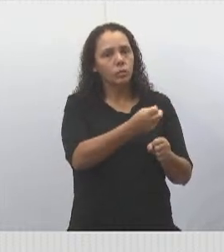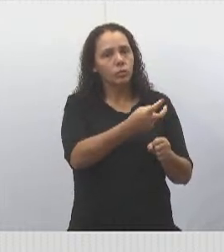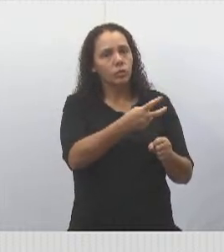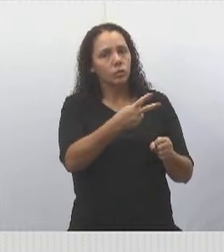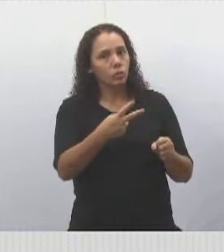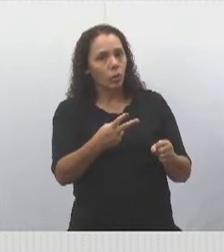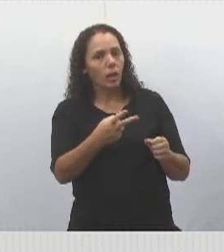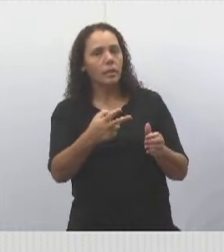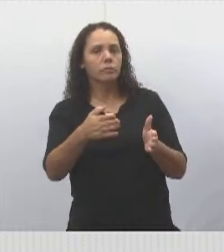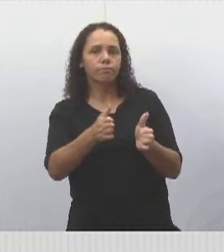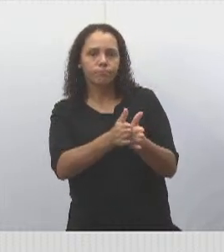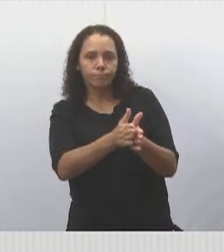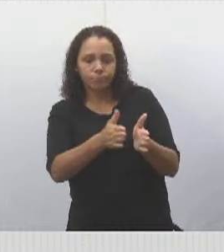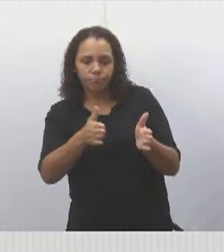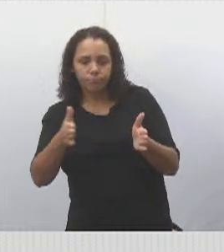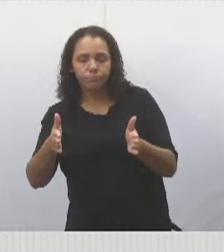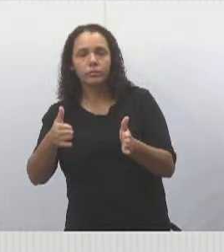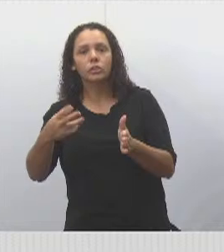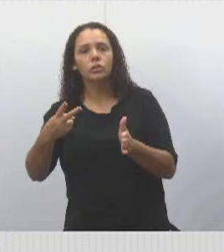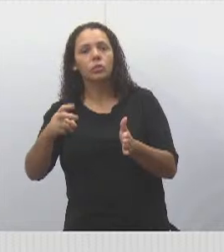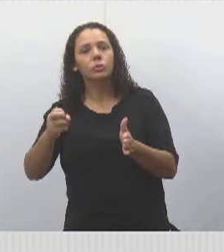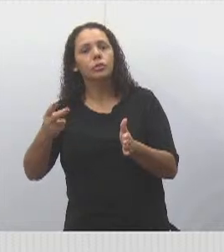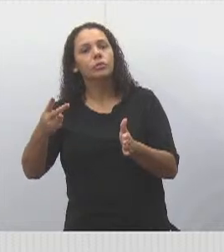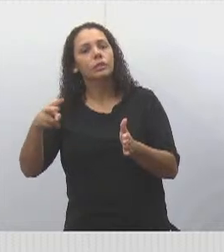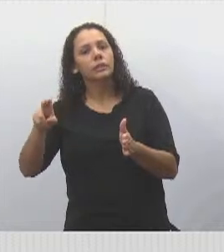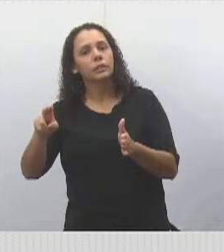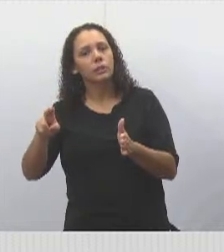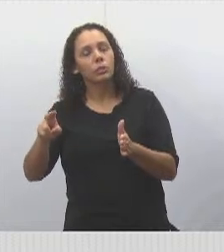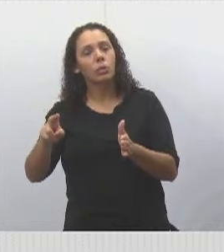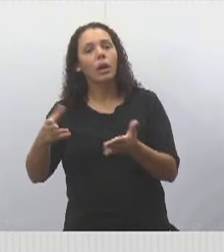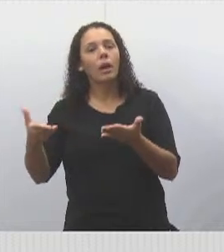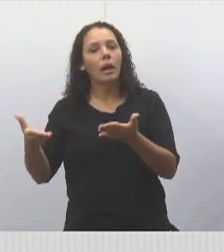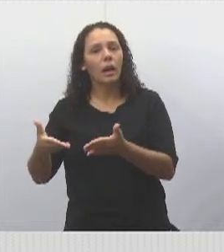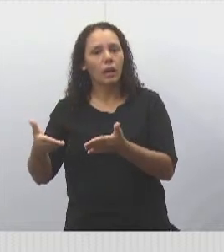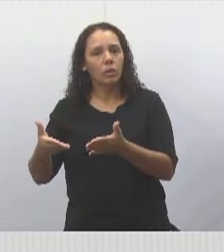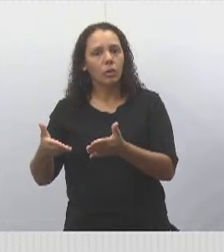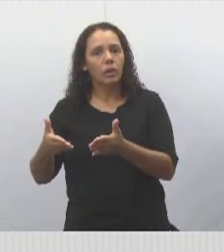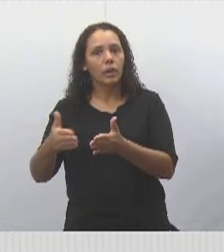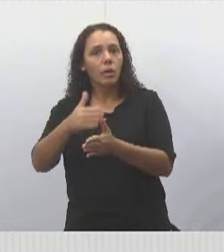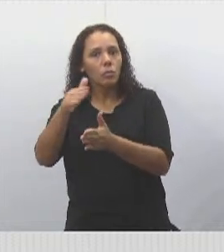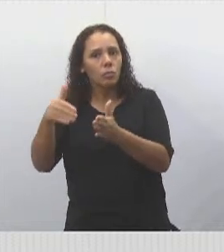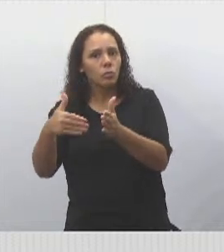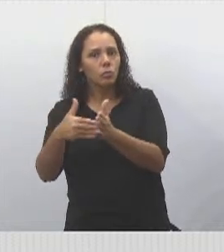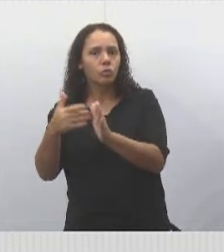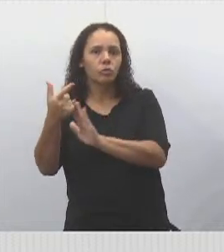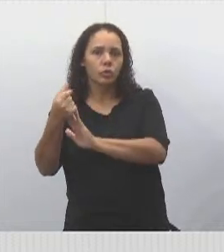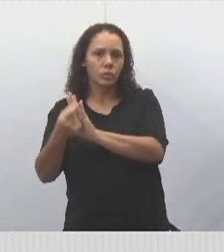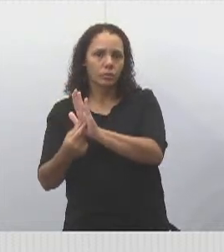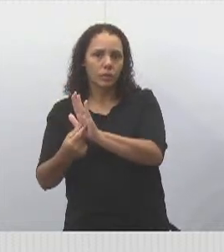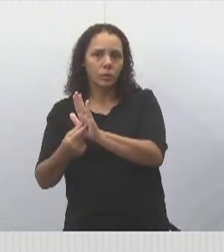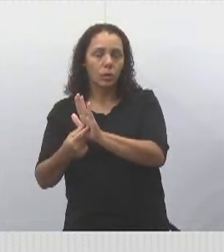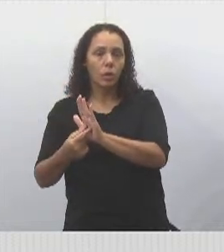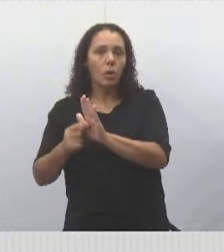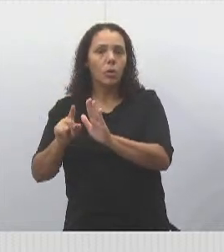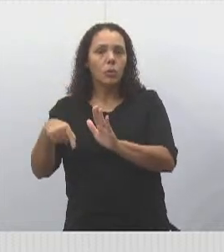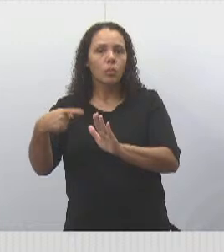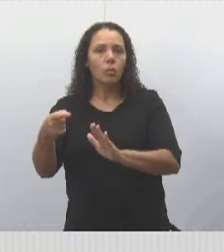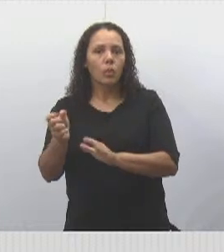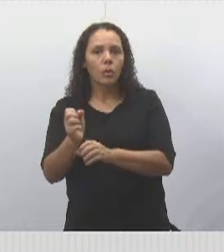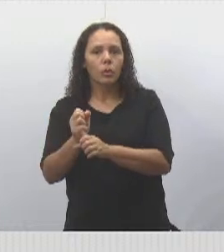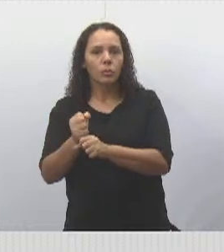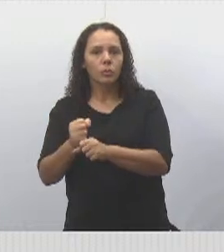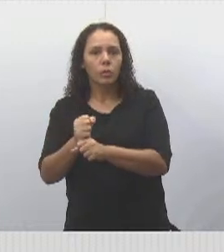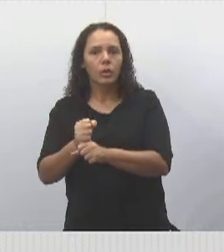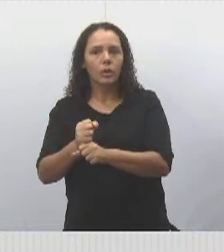agora a gente está fazendo o último orçamento desse ciclo. A partir do ano que vem, a gente começa a discutir o próximo PPA e as próximas LDOs